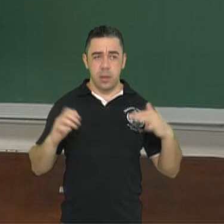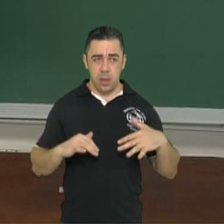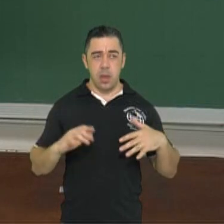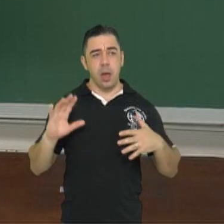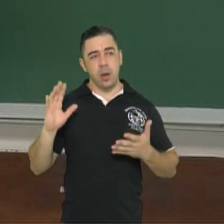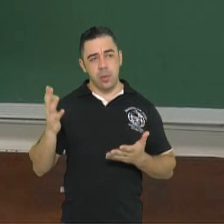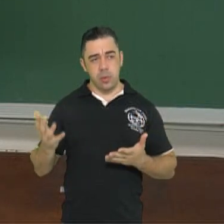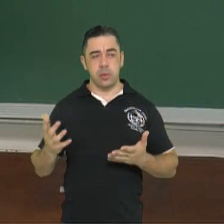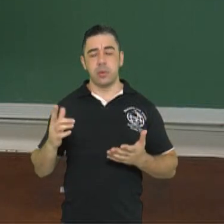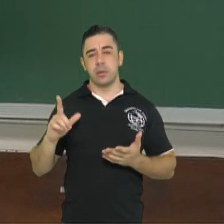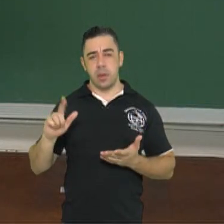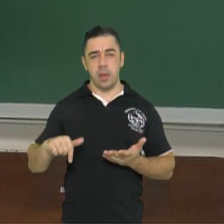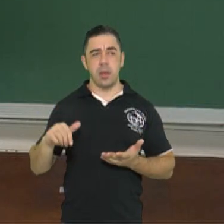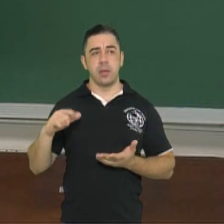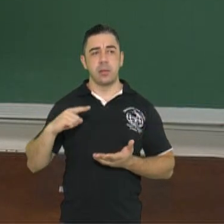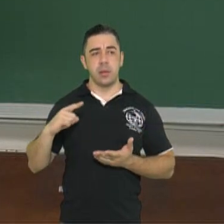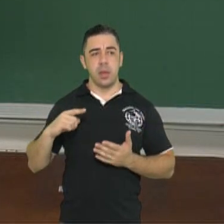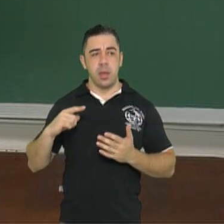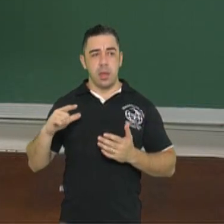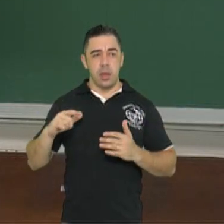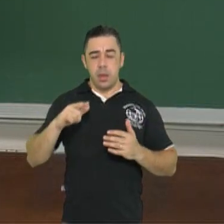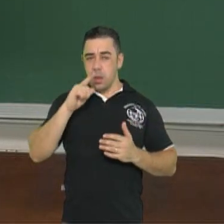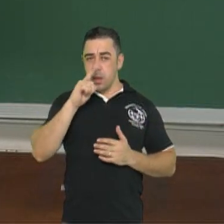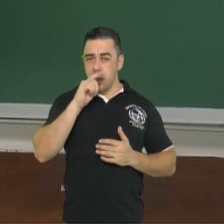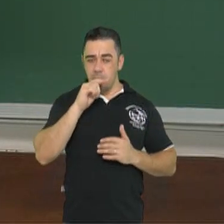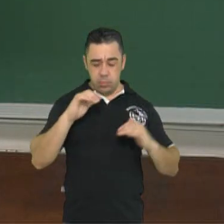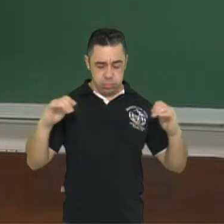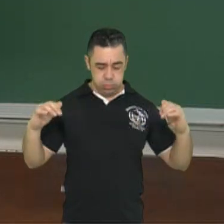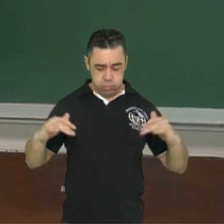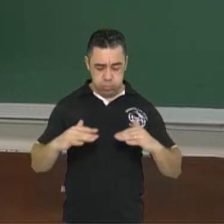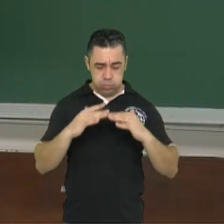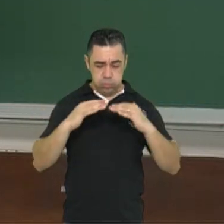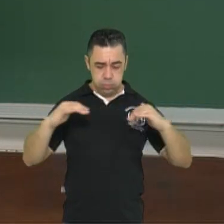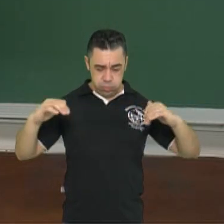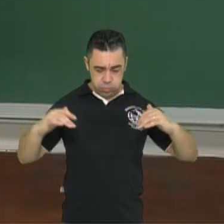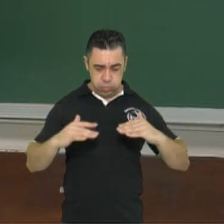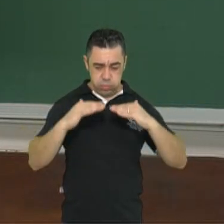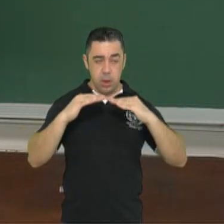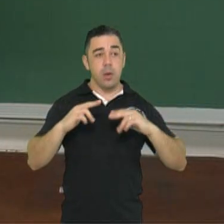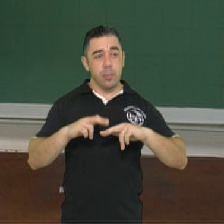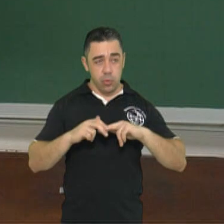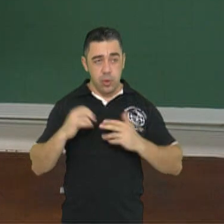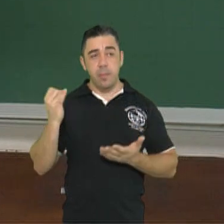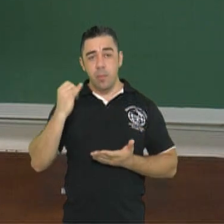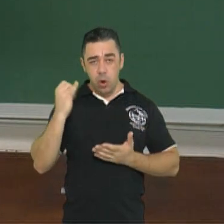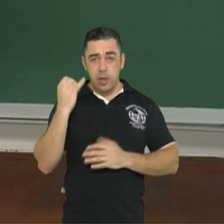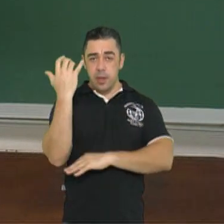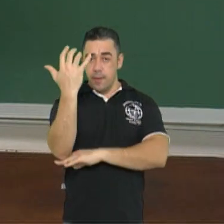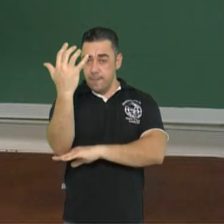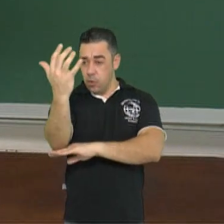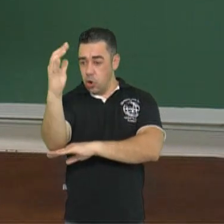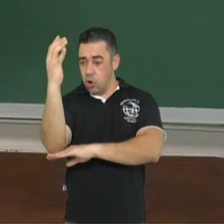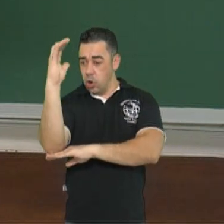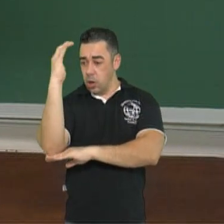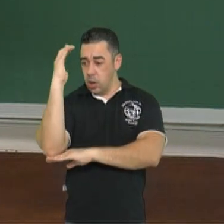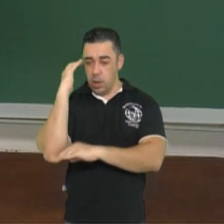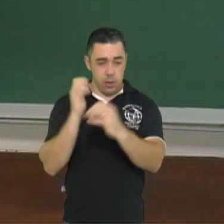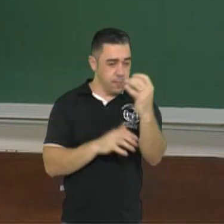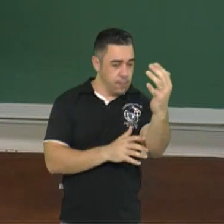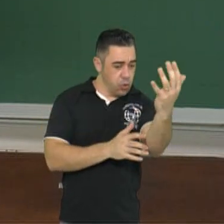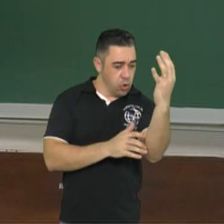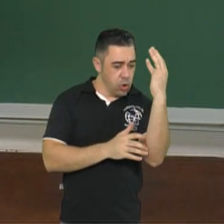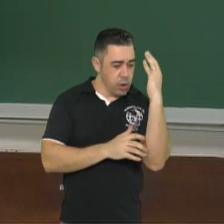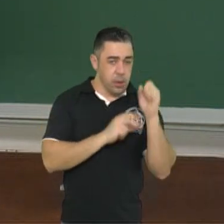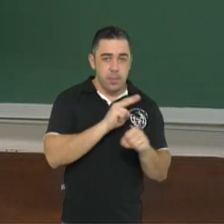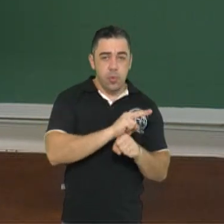E isso é o assoreamento, ele vai ficando mais raso. Por isso que é importante ter essa mata em volta, protegendo